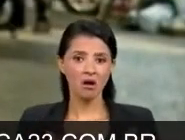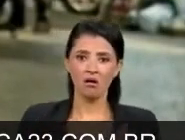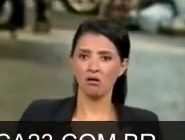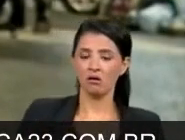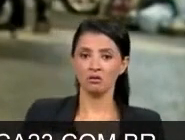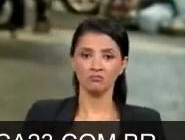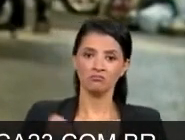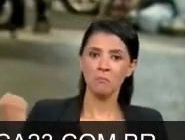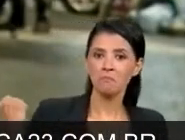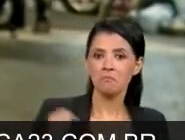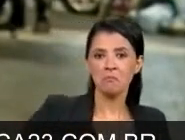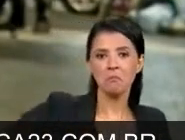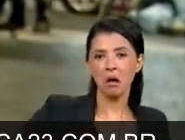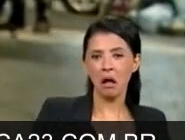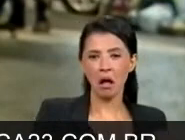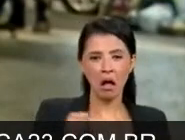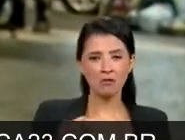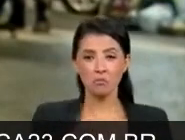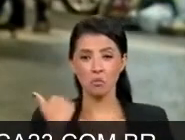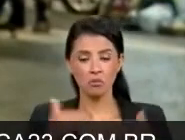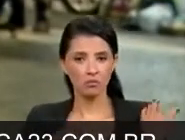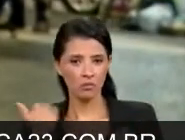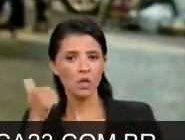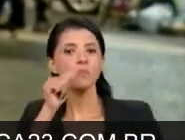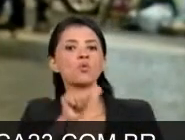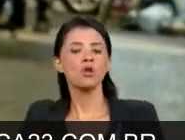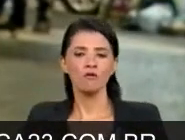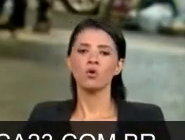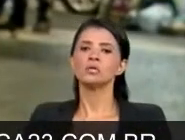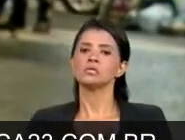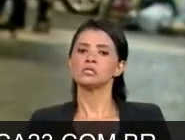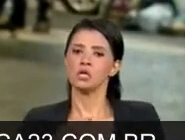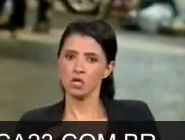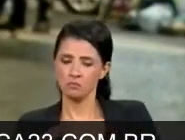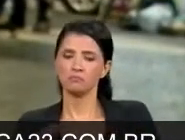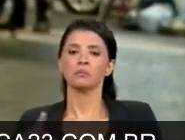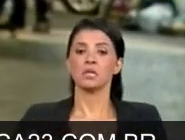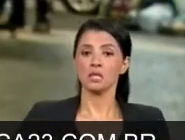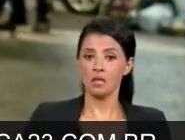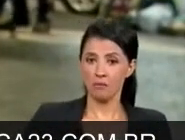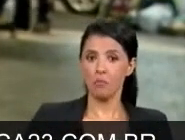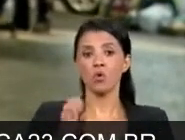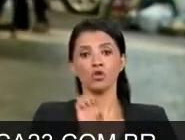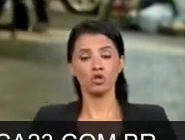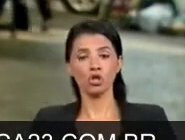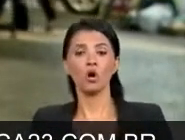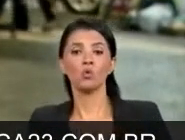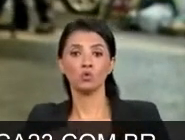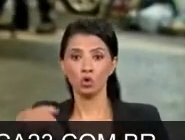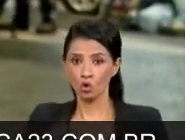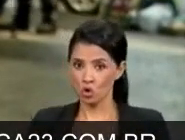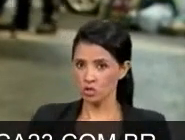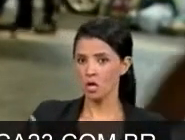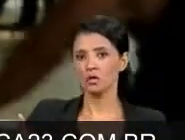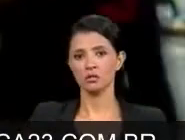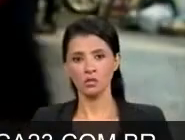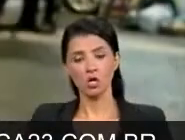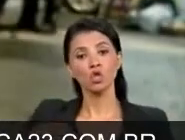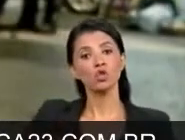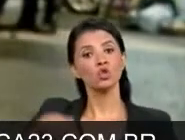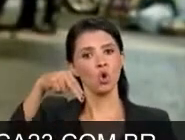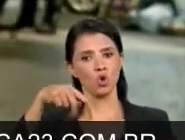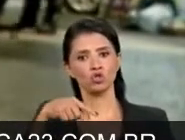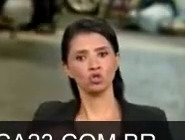de assassinatos de mulheres foi o Centro-Oeste, seguido da região Nordeste e da região